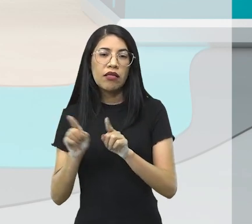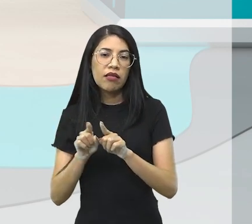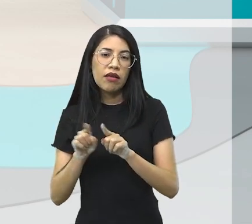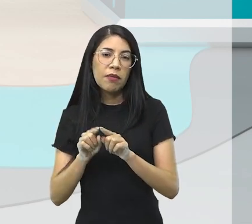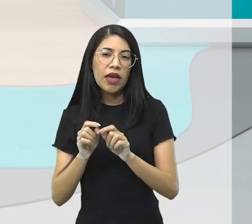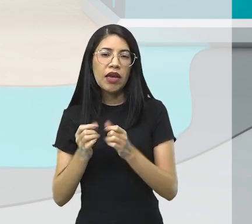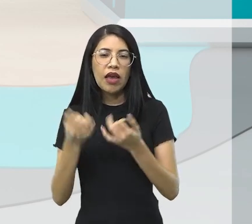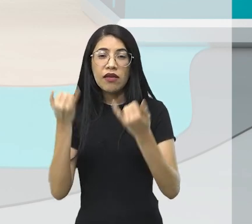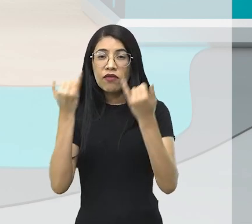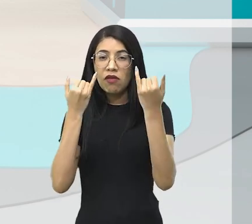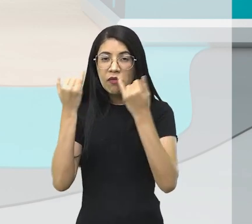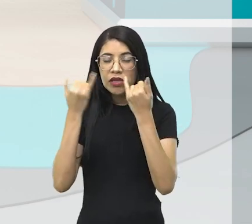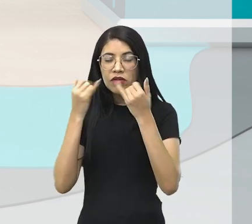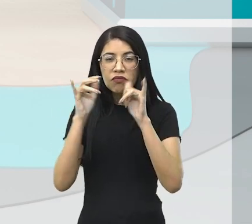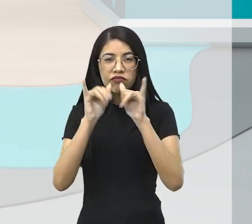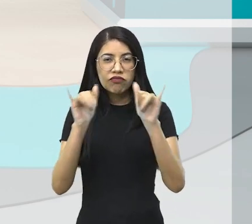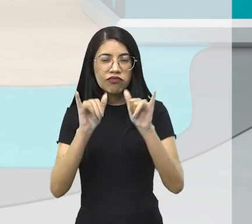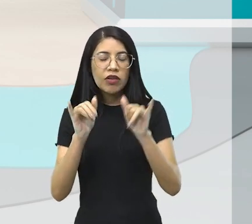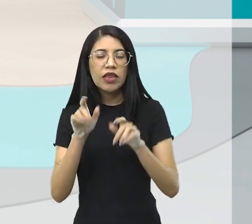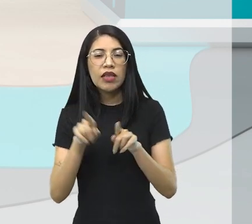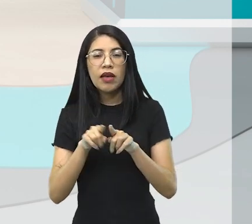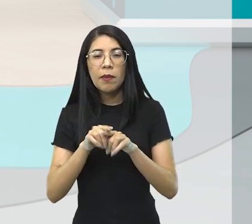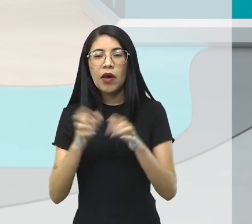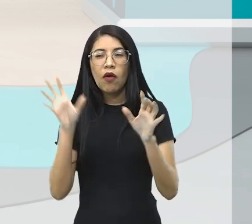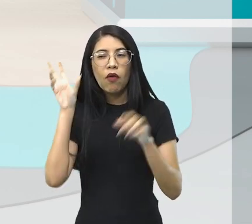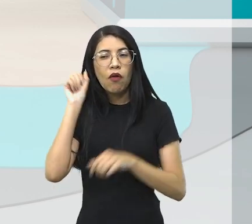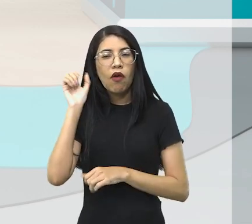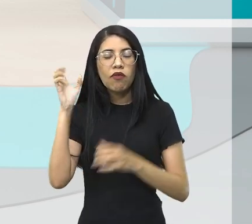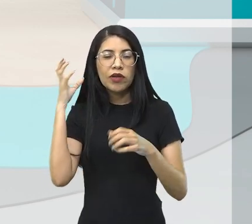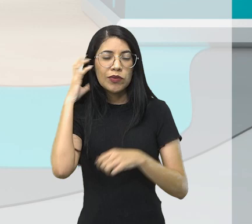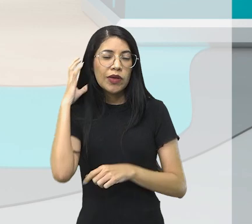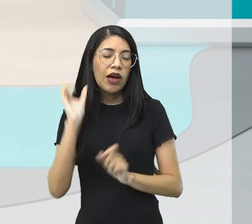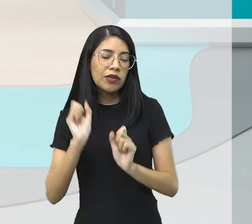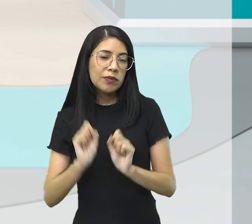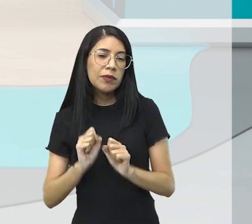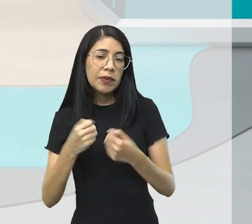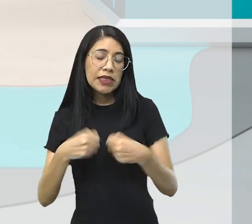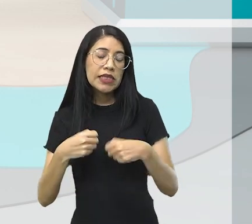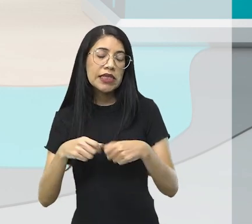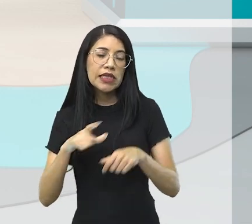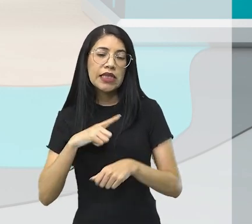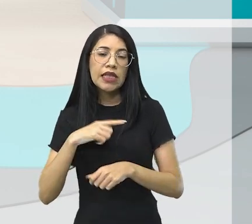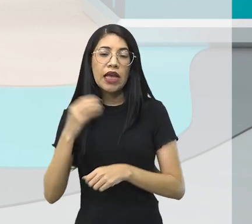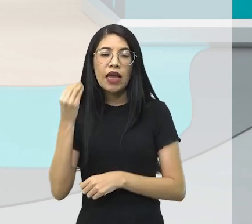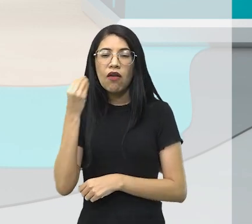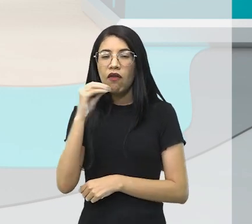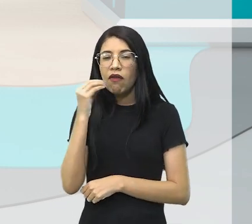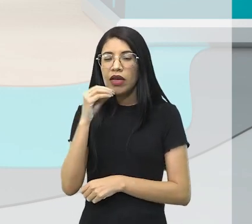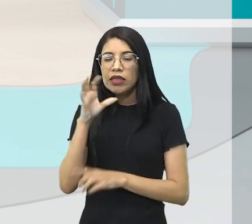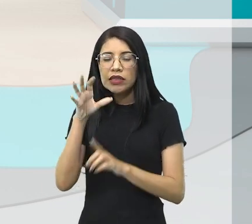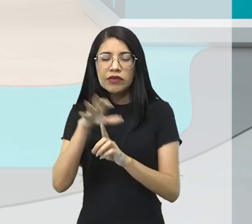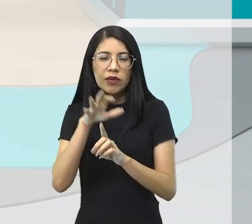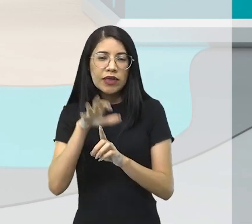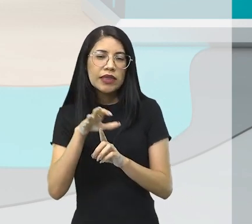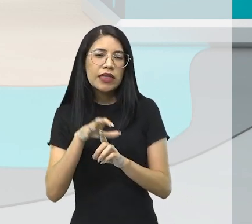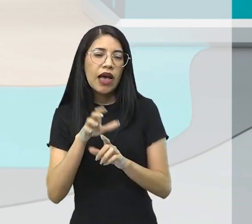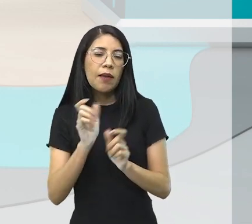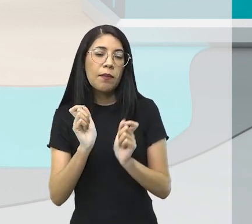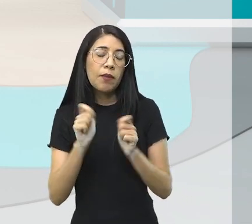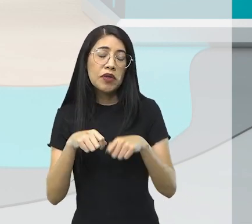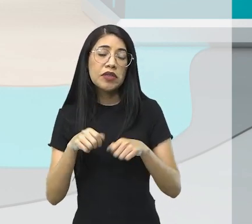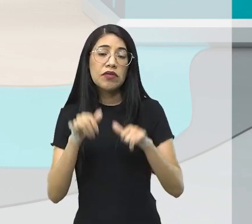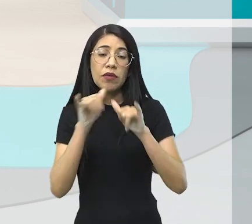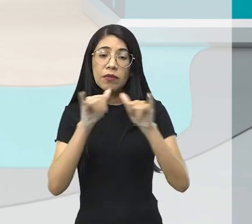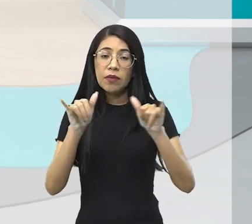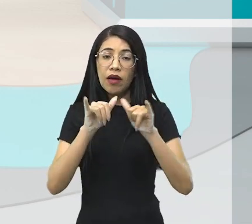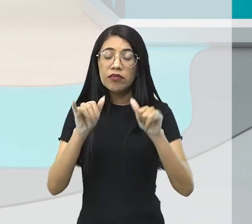está ouvindo uma propaganda no rádio, eu preciso ter esse poder de persuasão, de convencimento, para que a minha propaganda